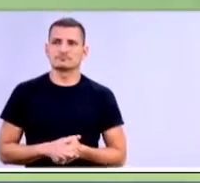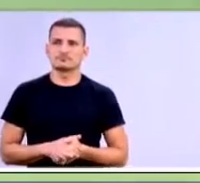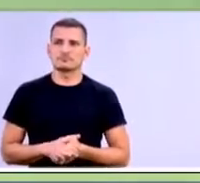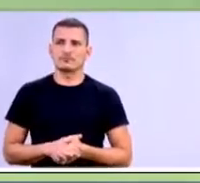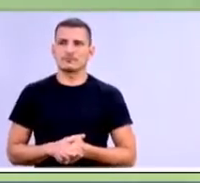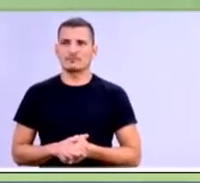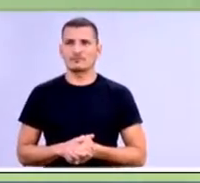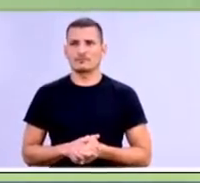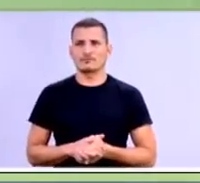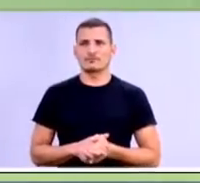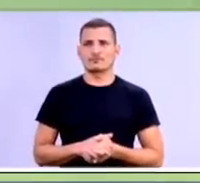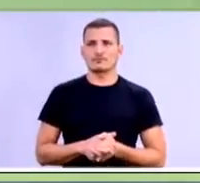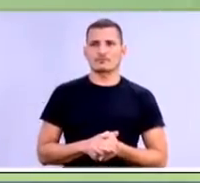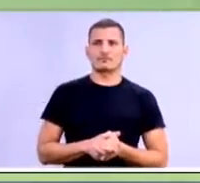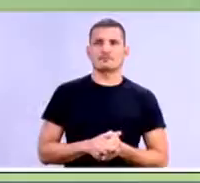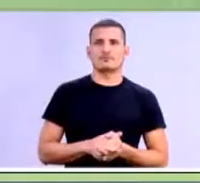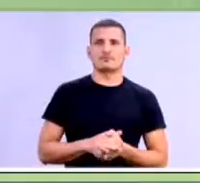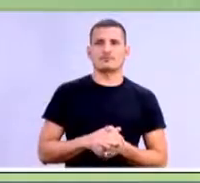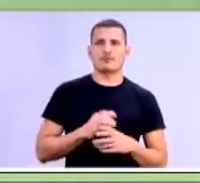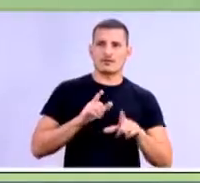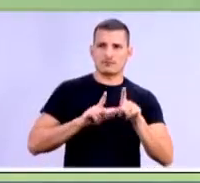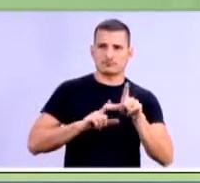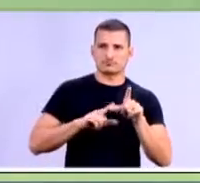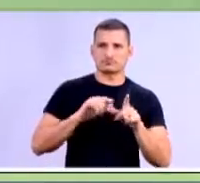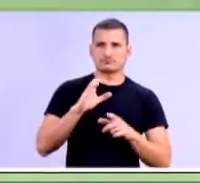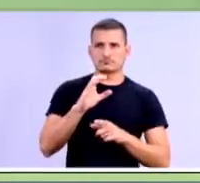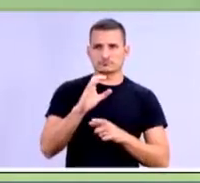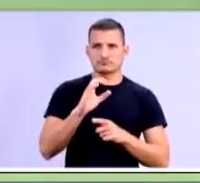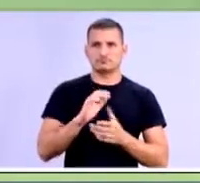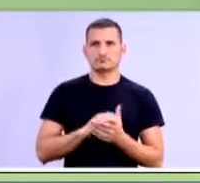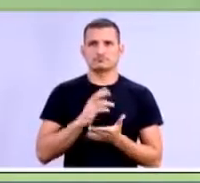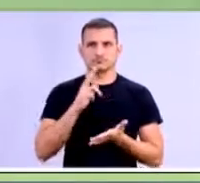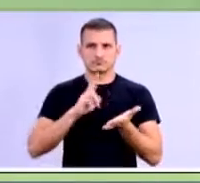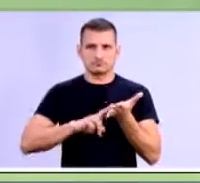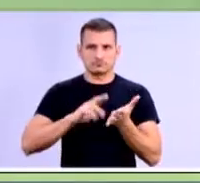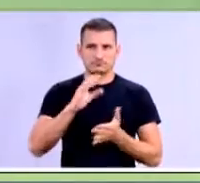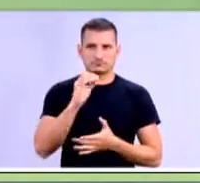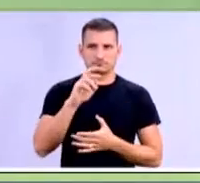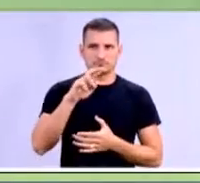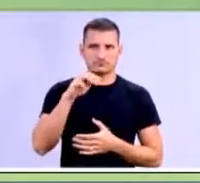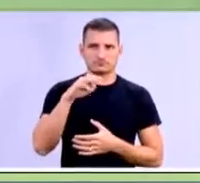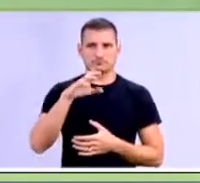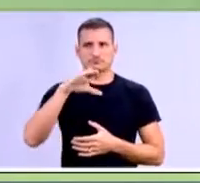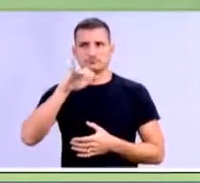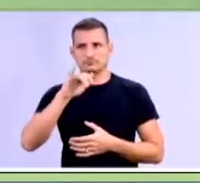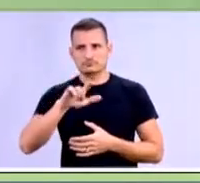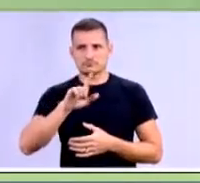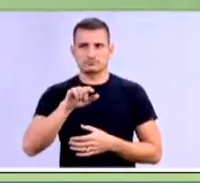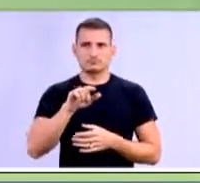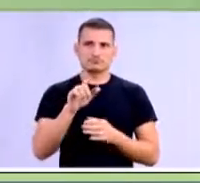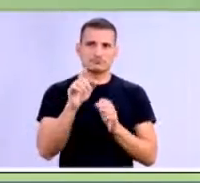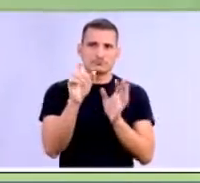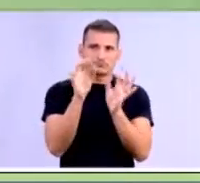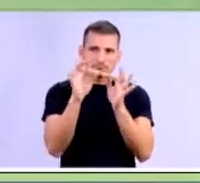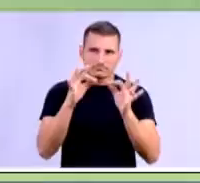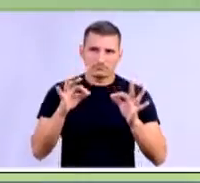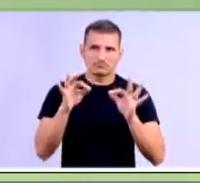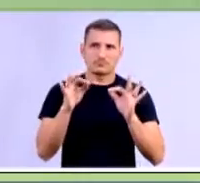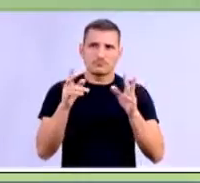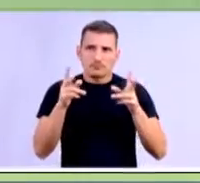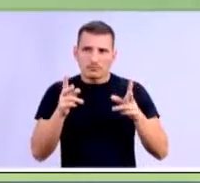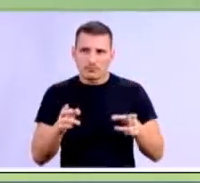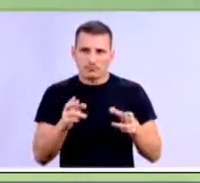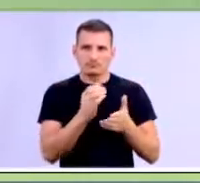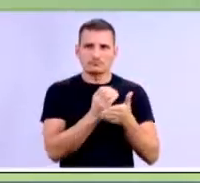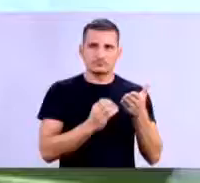Seria, então, a letra C, uma carta comercial. É a mesma estrutura do ofício, mas